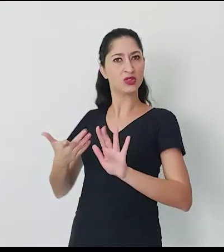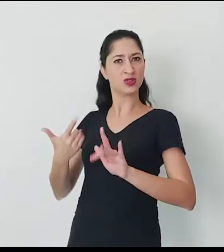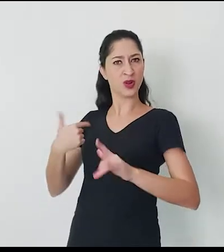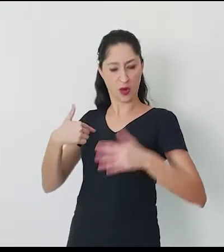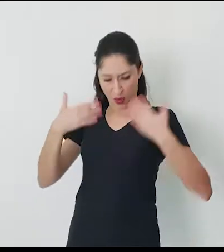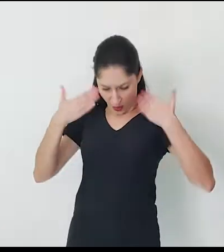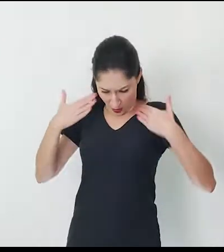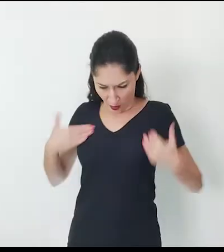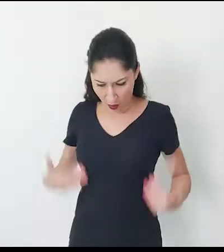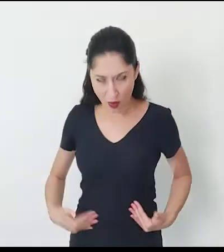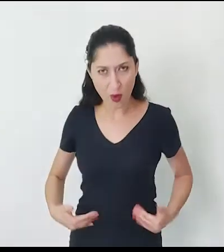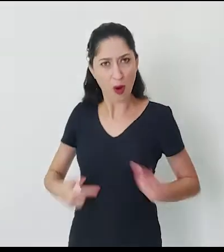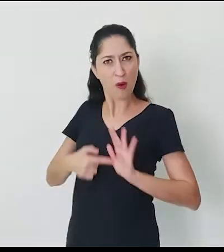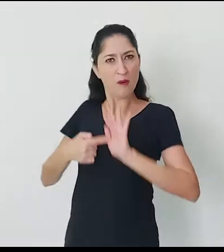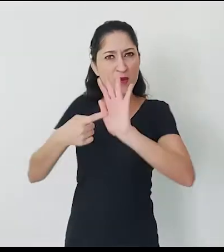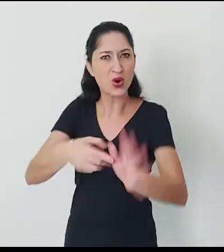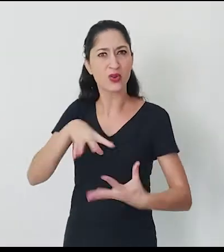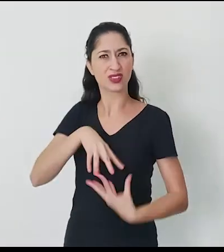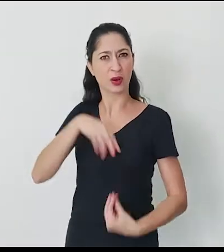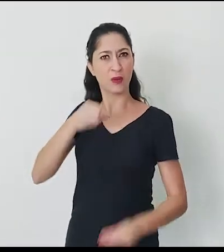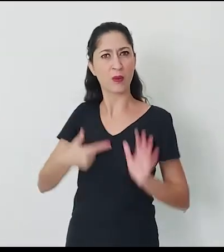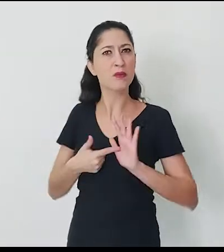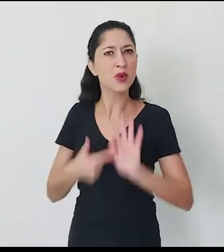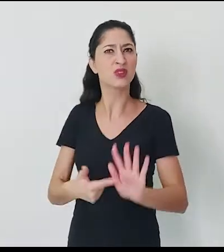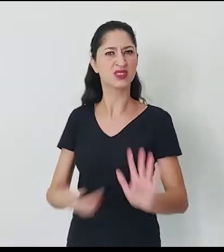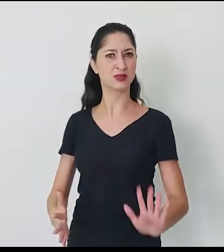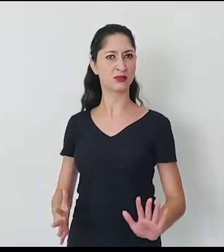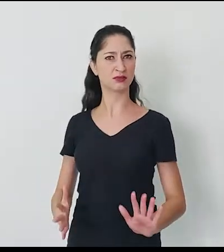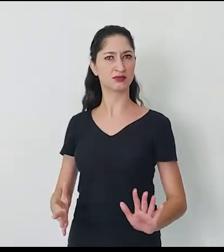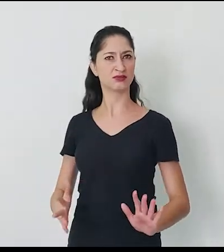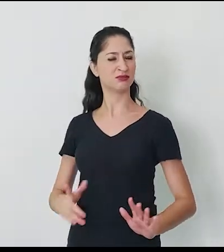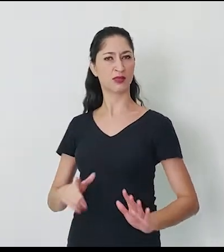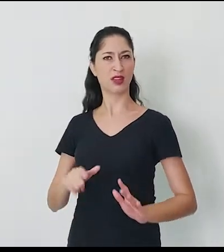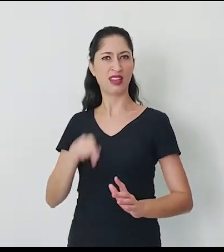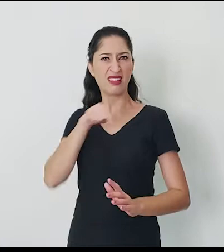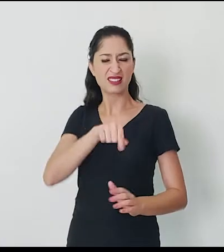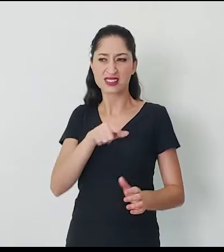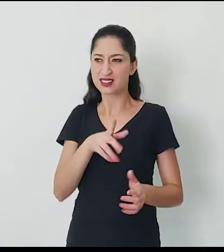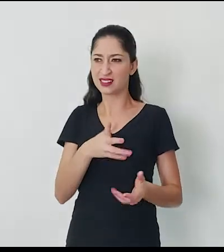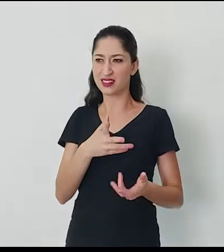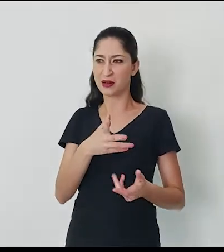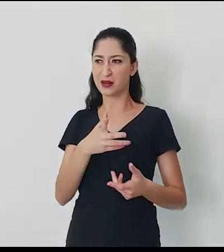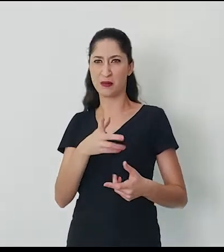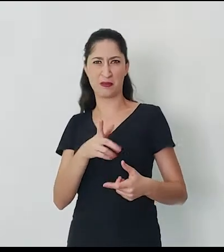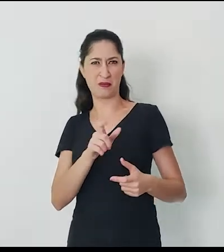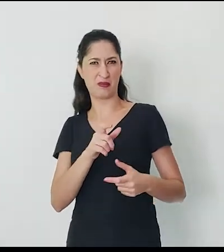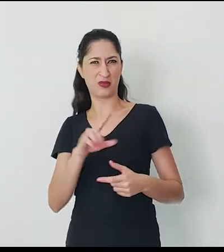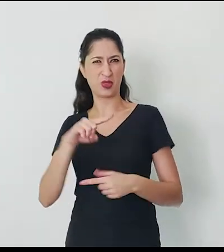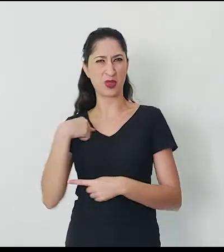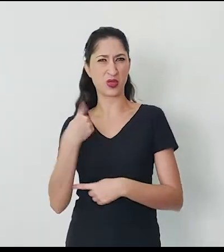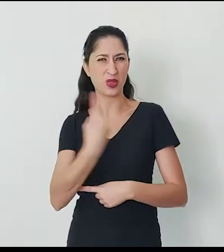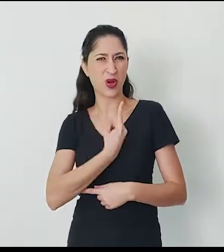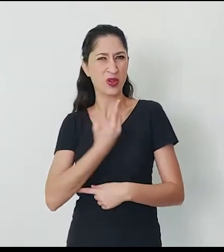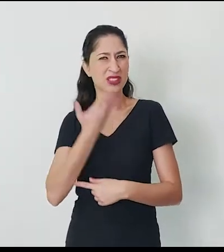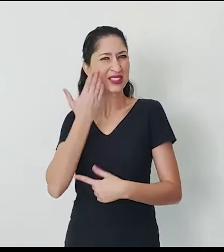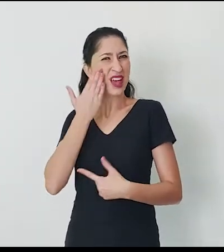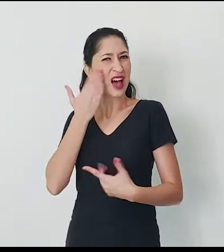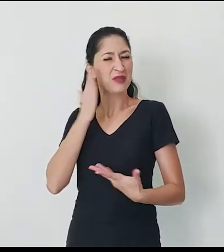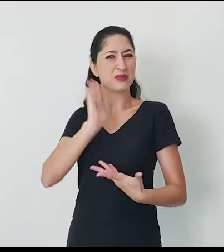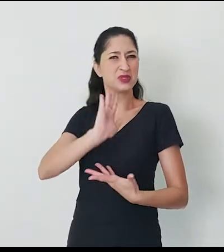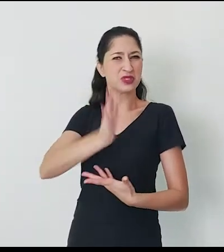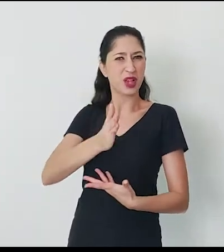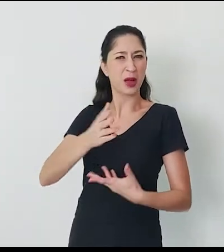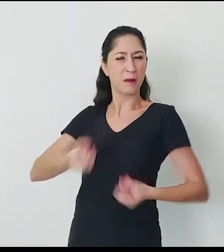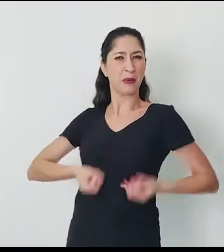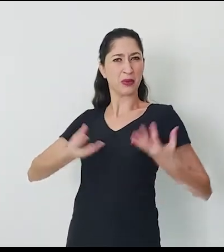com o espírito, e rompe totalmente com essa noção básica e fria que nós temos ocidentalmente